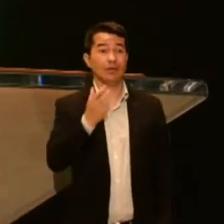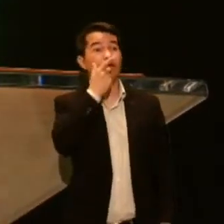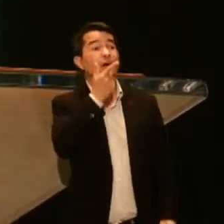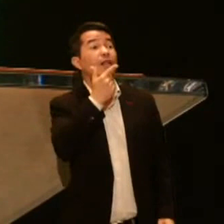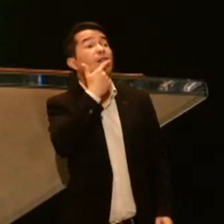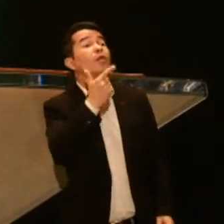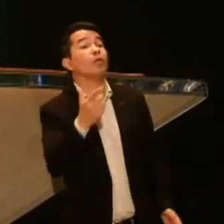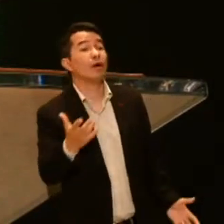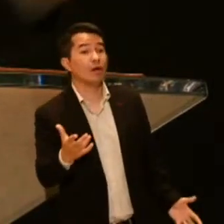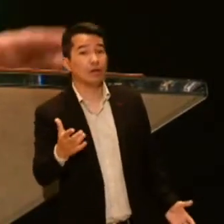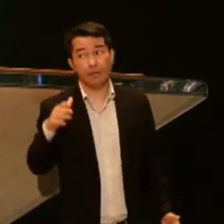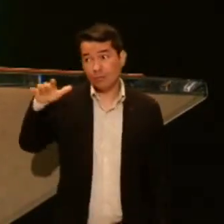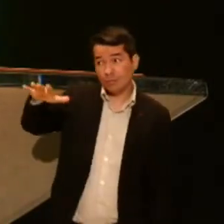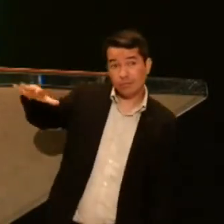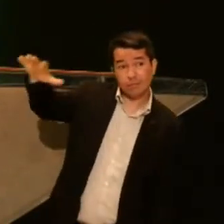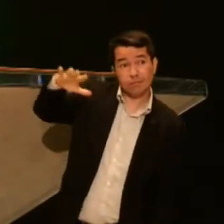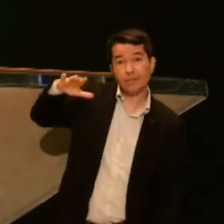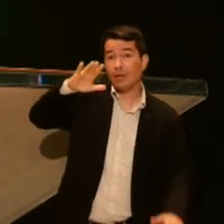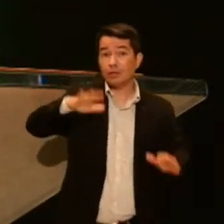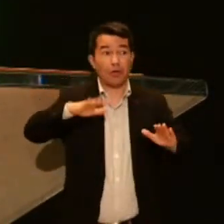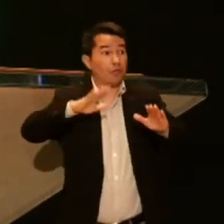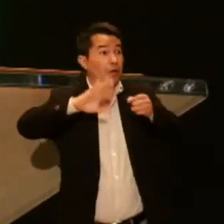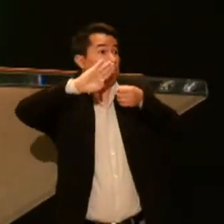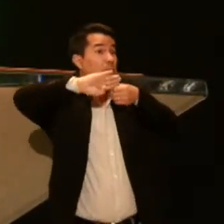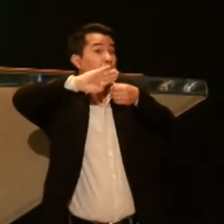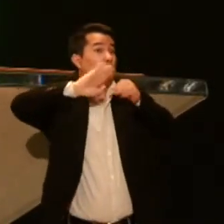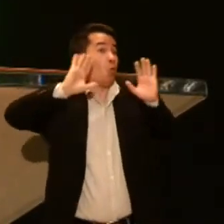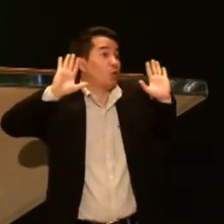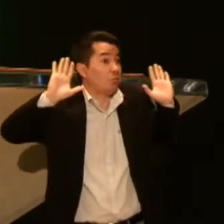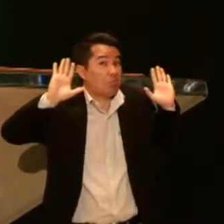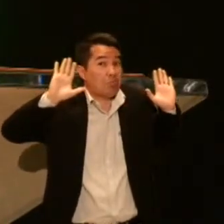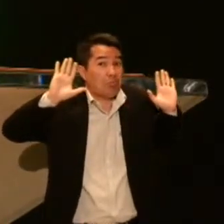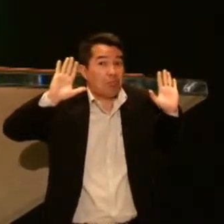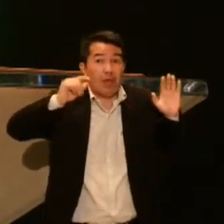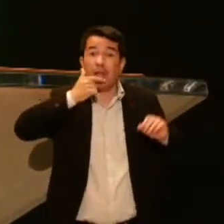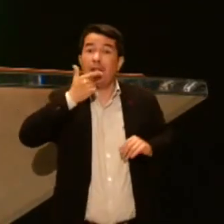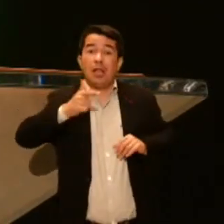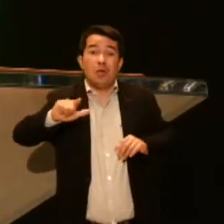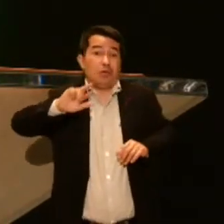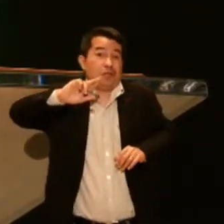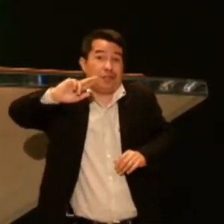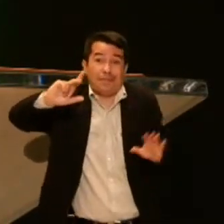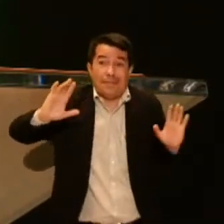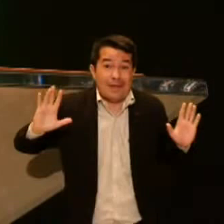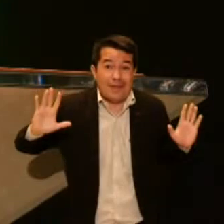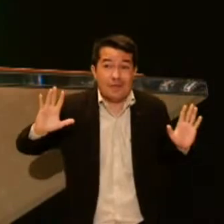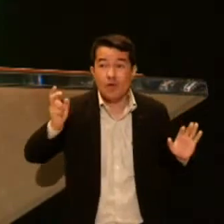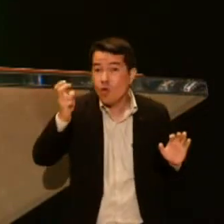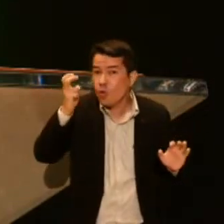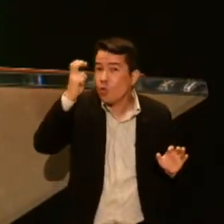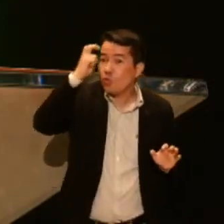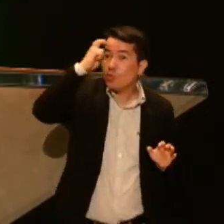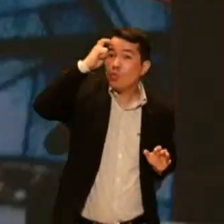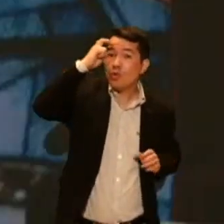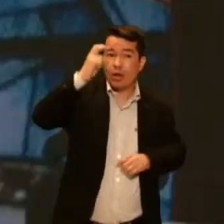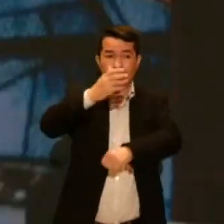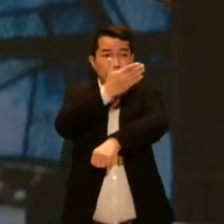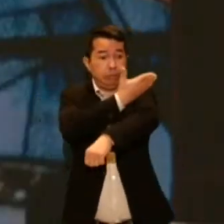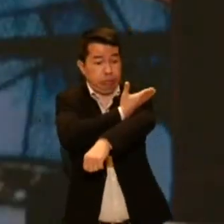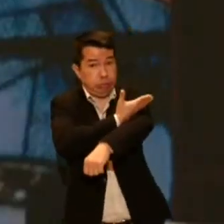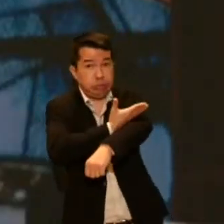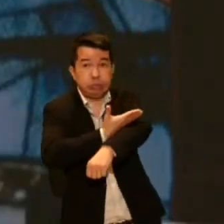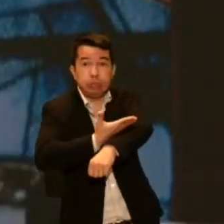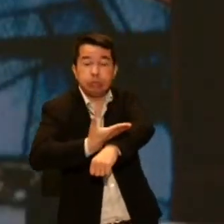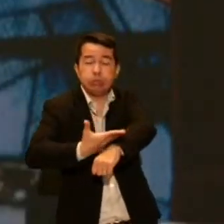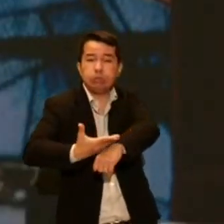falava naquela região do mundo. Mas não era só a língua que era diferente, os